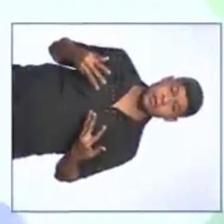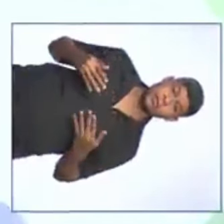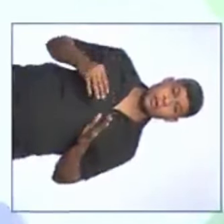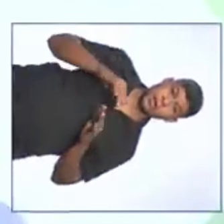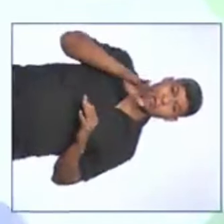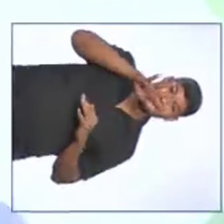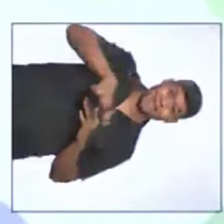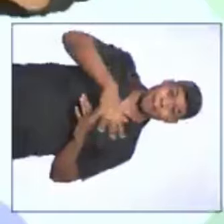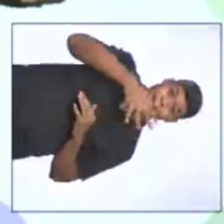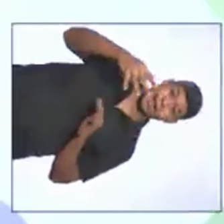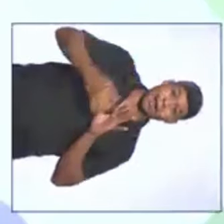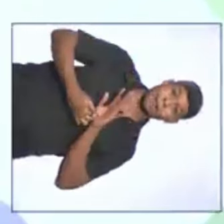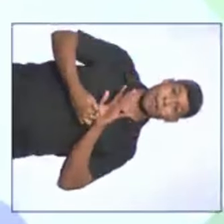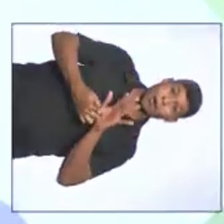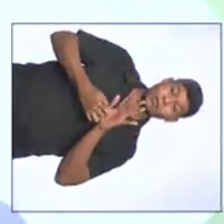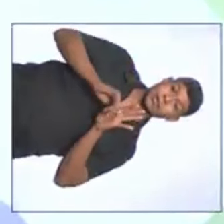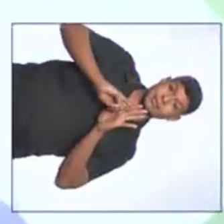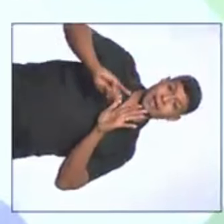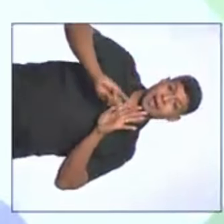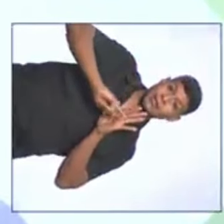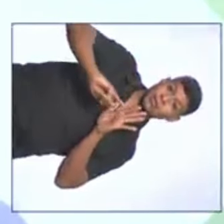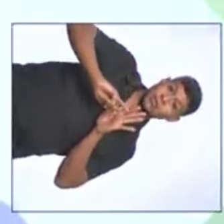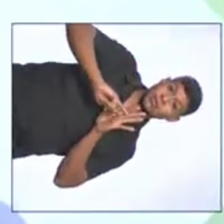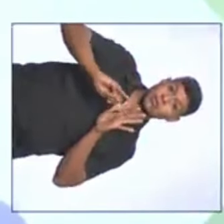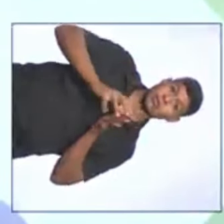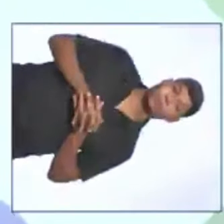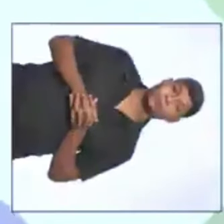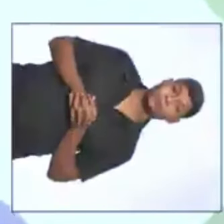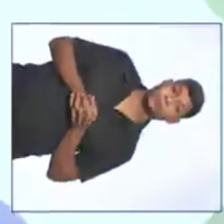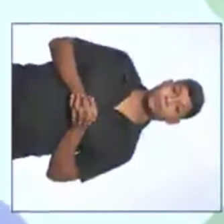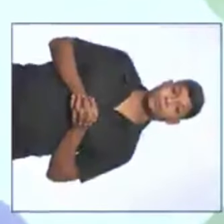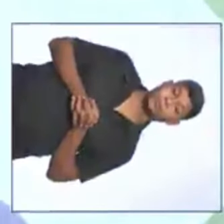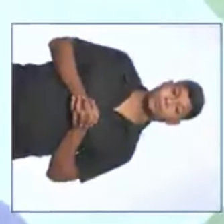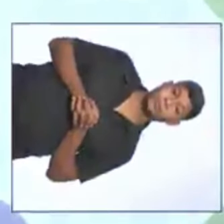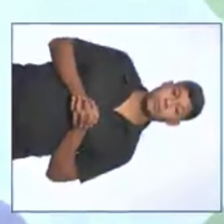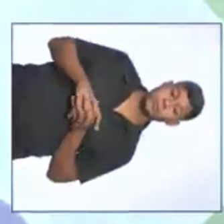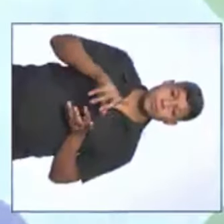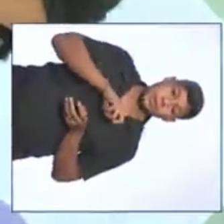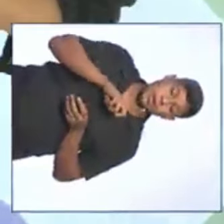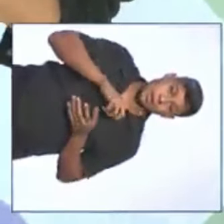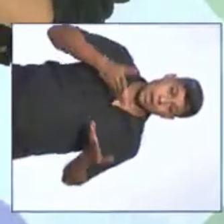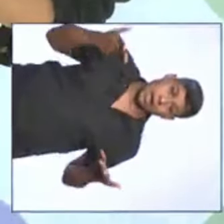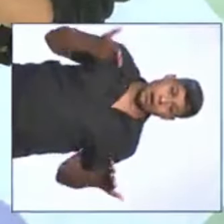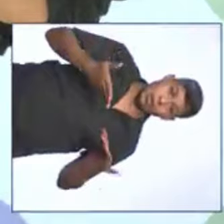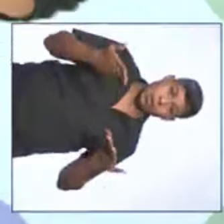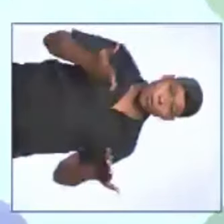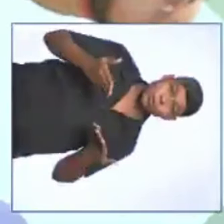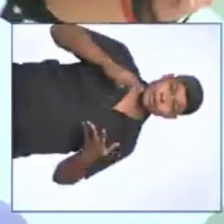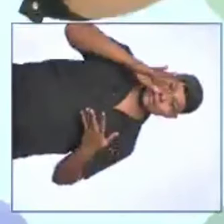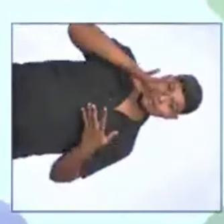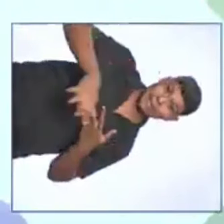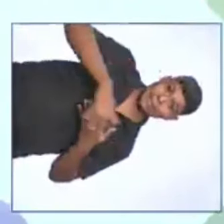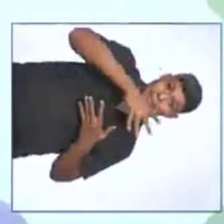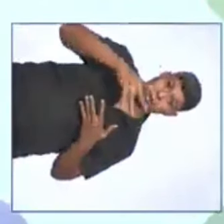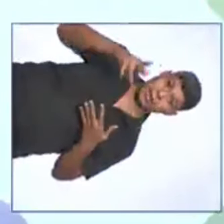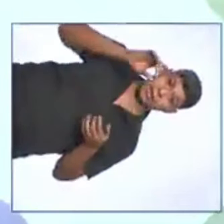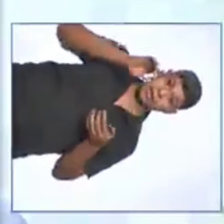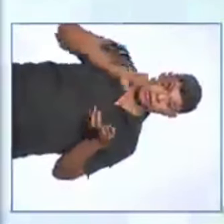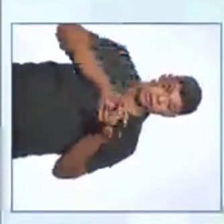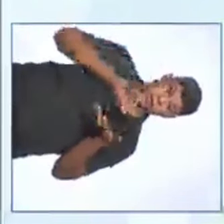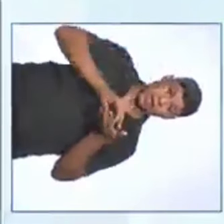tabela, por exemplo, que mostra esses tipos de dados. E aí, eu vou passar para vocês agora uma tabela, na verdade, é um